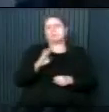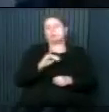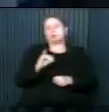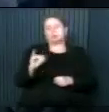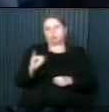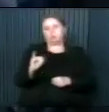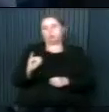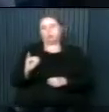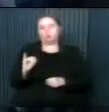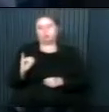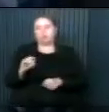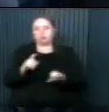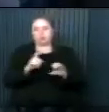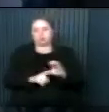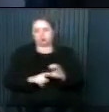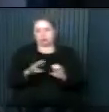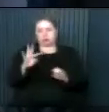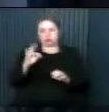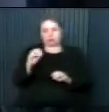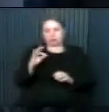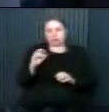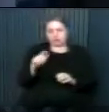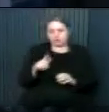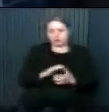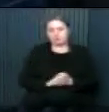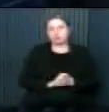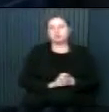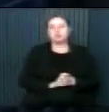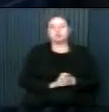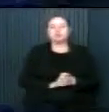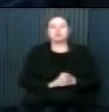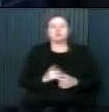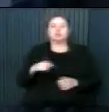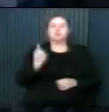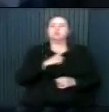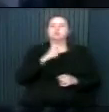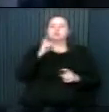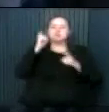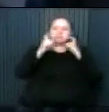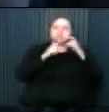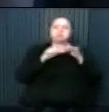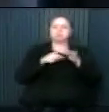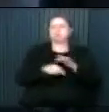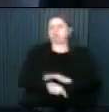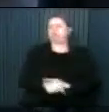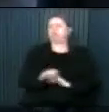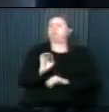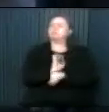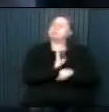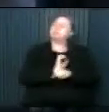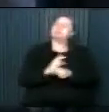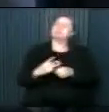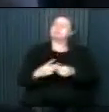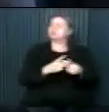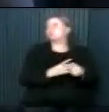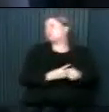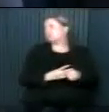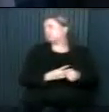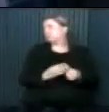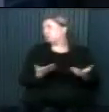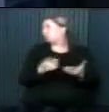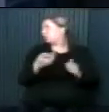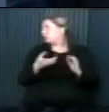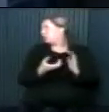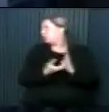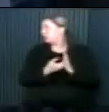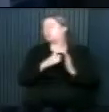anteriormente, dessa dívida total com precatórios. E nós temos uma preocupação muito grande com a situação dos estados e municípios. Agora mesmo, na Câmara